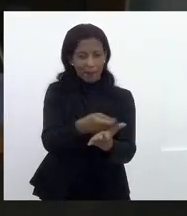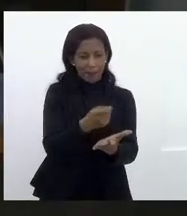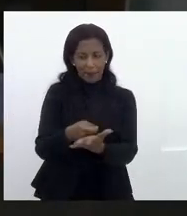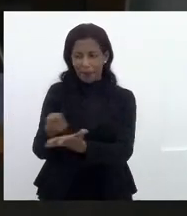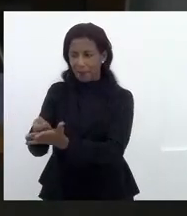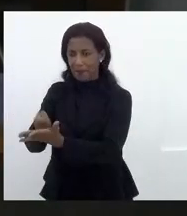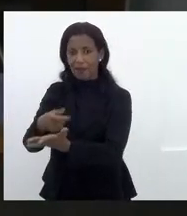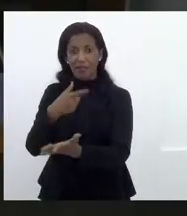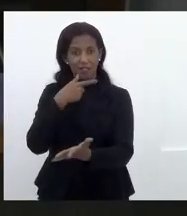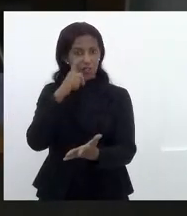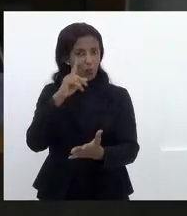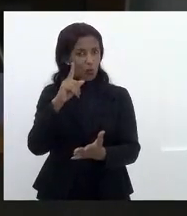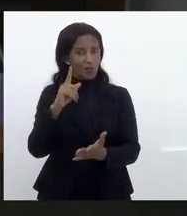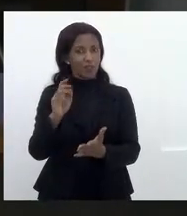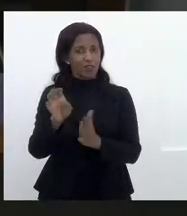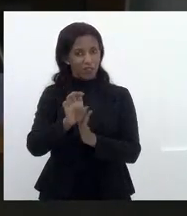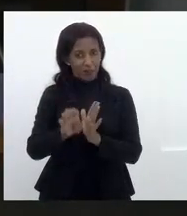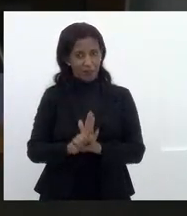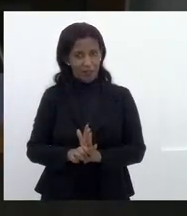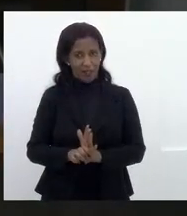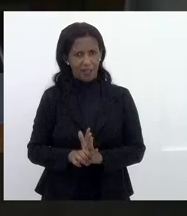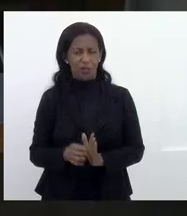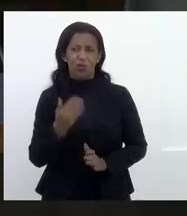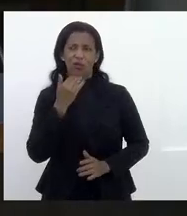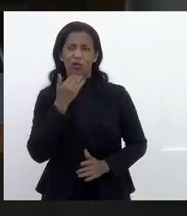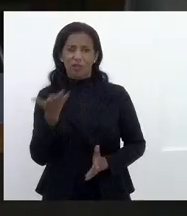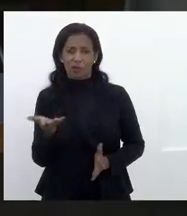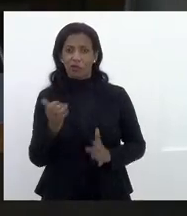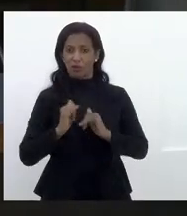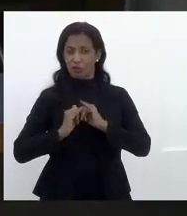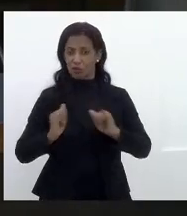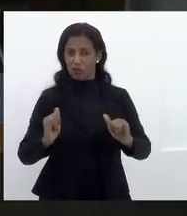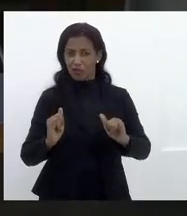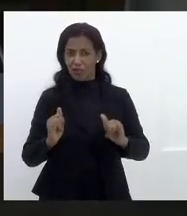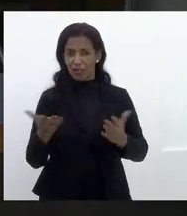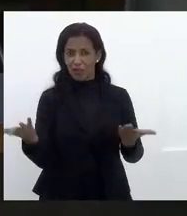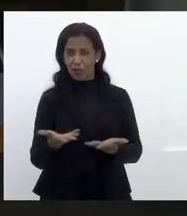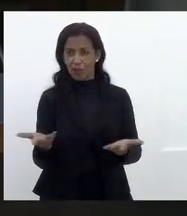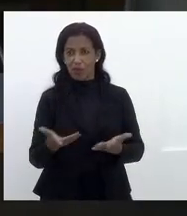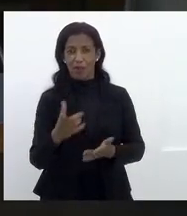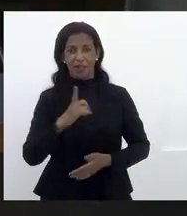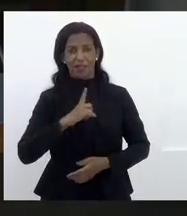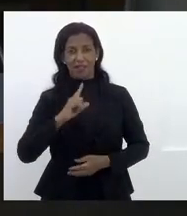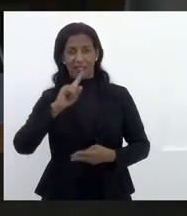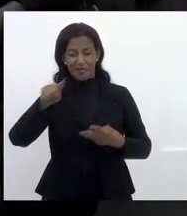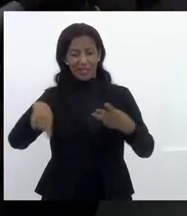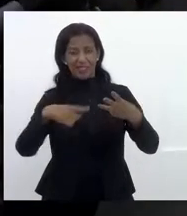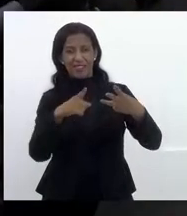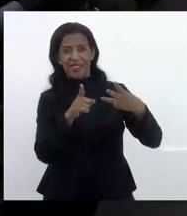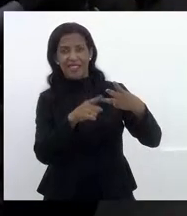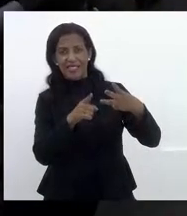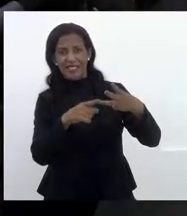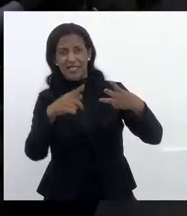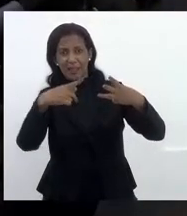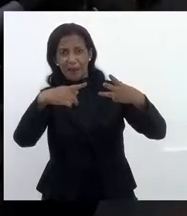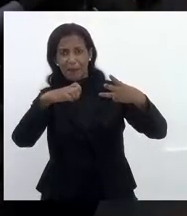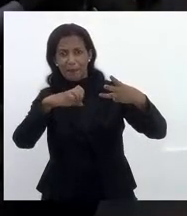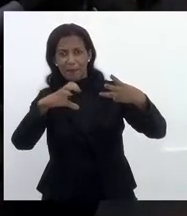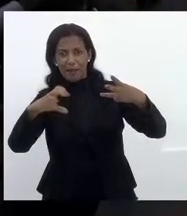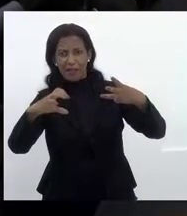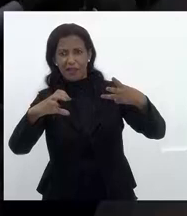ontem outros deputados a emendar então torcendo noticiado agora que tem uma terceira Pack